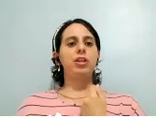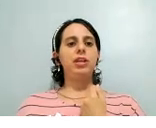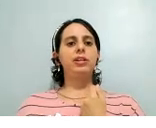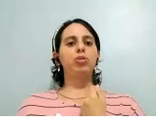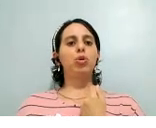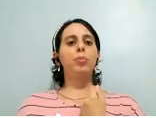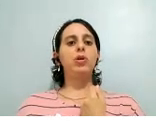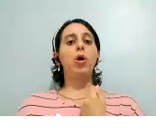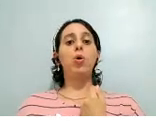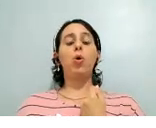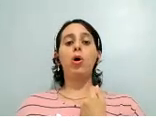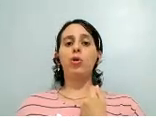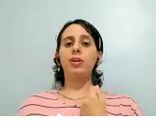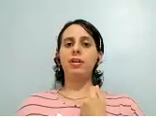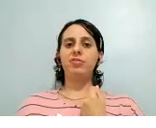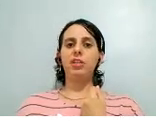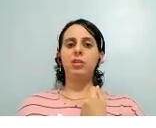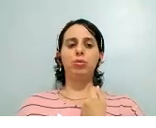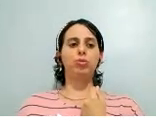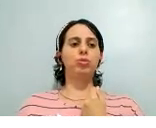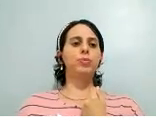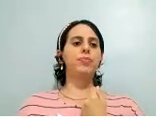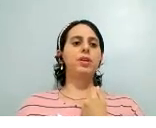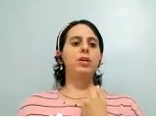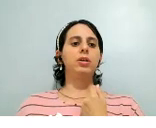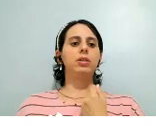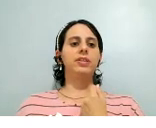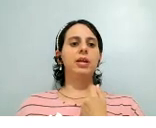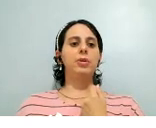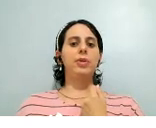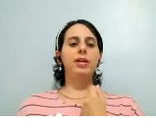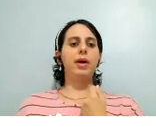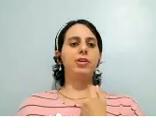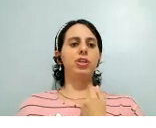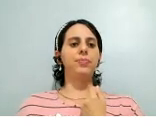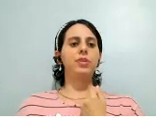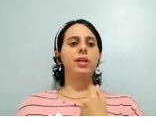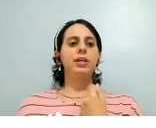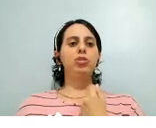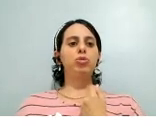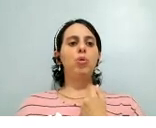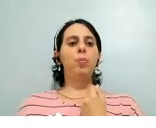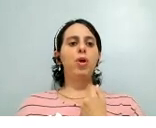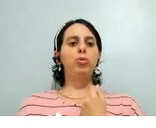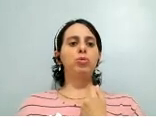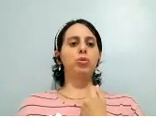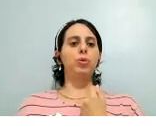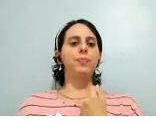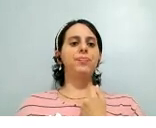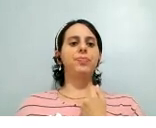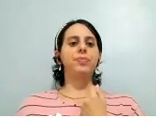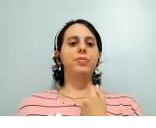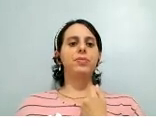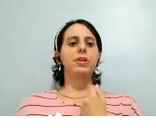a tirinha sobre o coronavírus. Então, aqui na primeira imagem. Estou